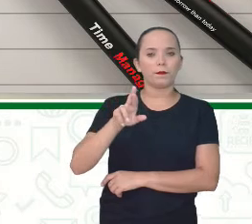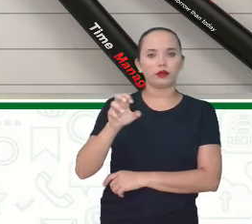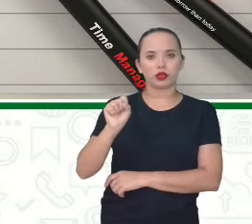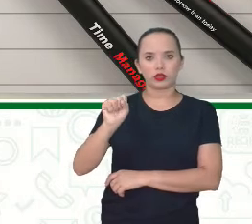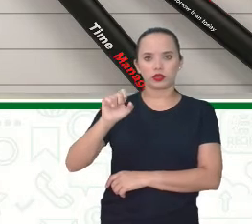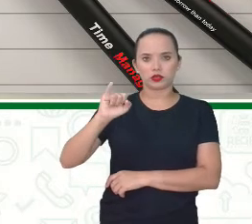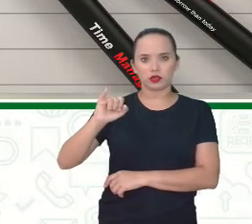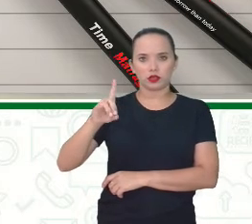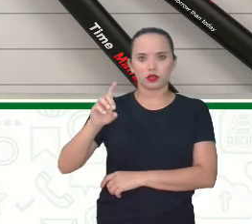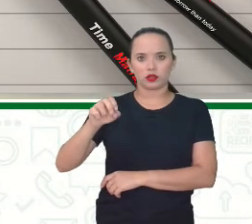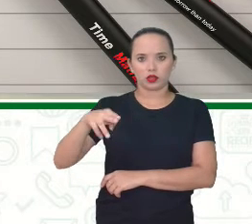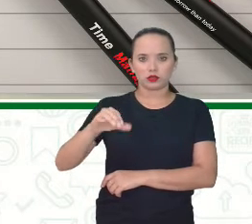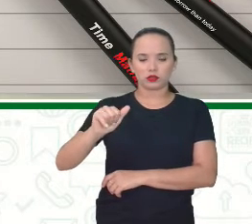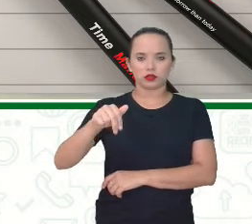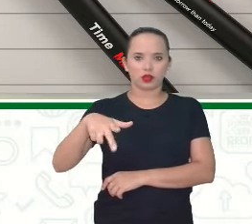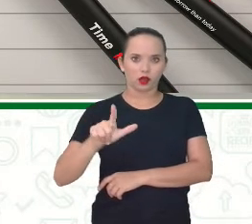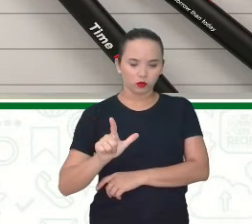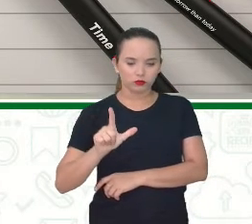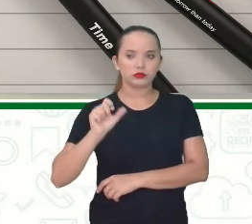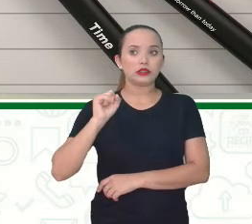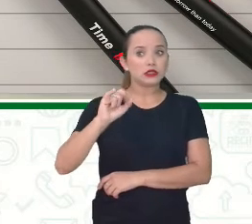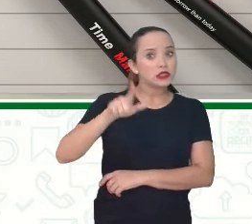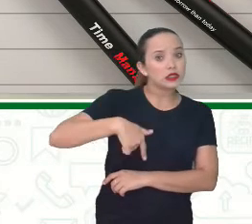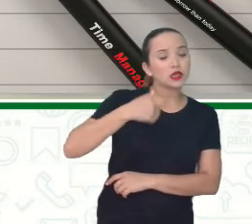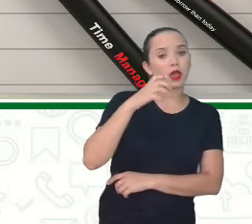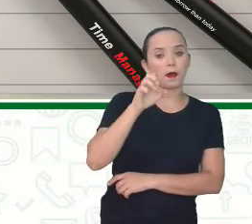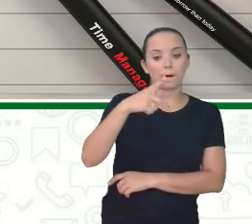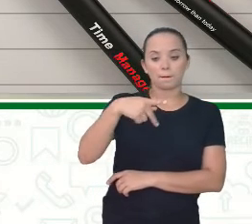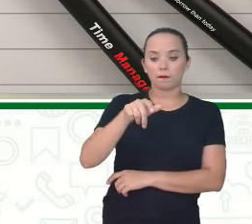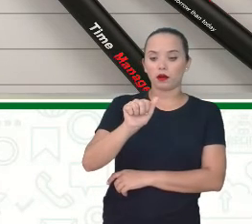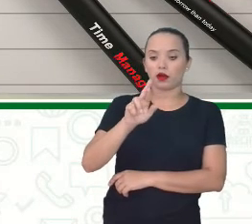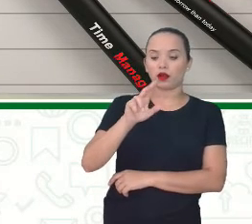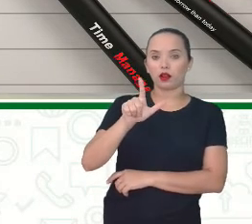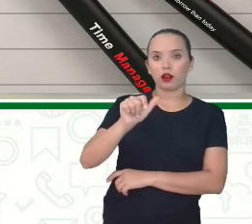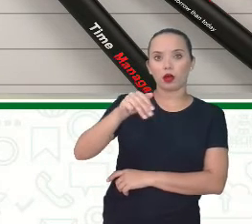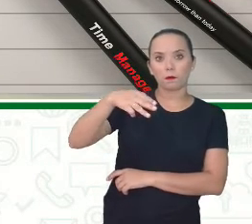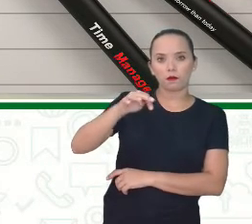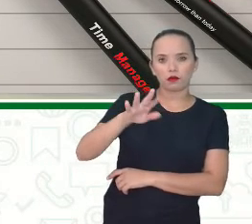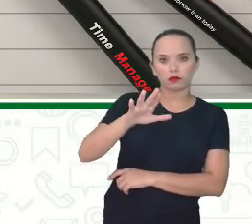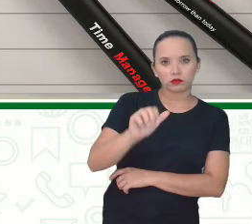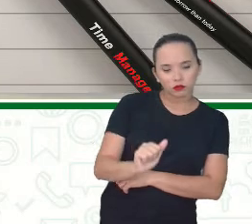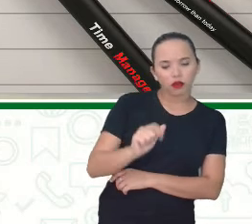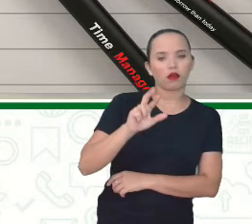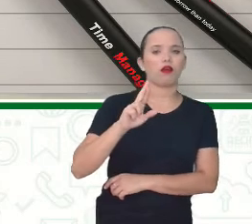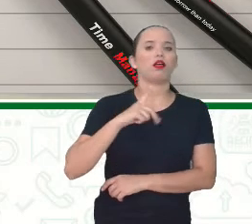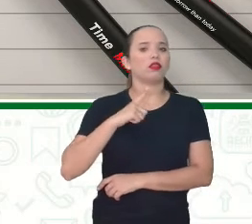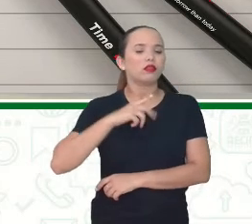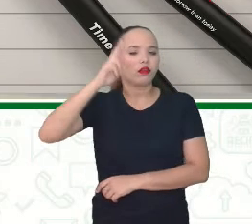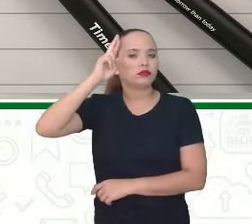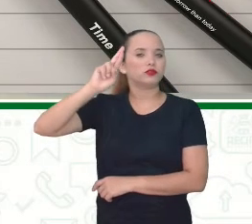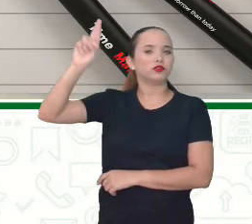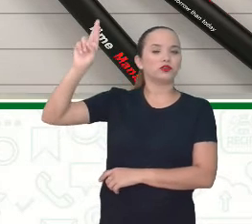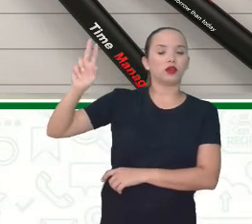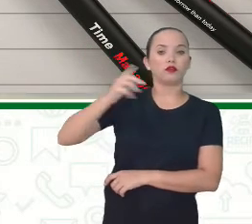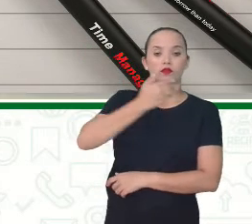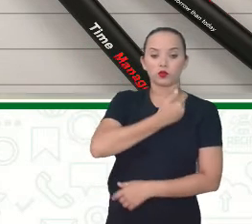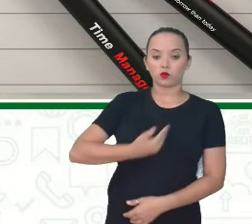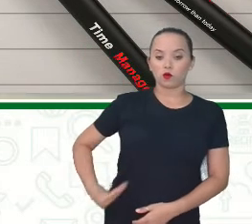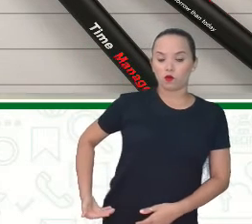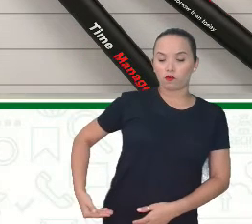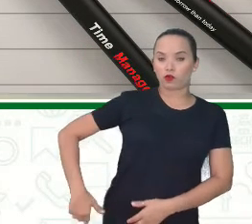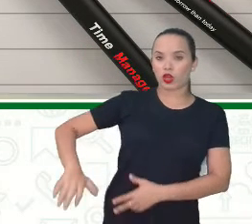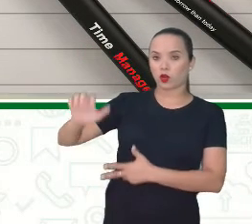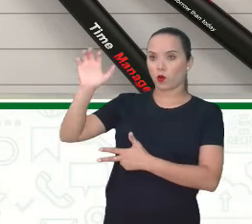parlamentarista, a gente tem um chefe, né, de governo, né, o executivo, com um poder